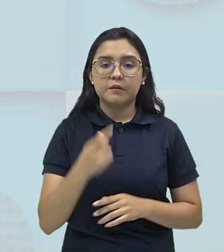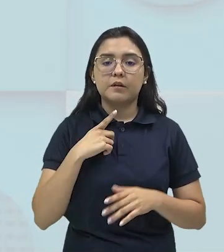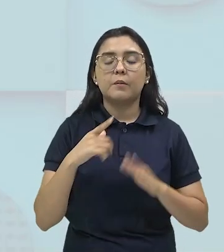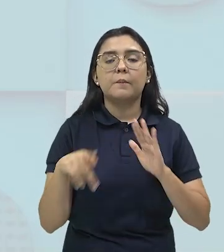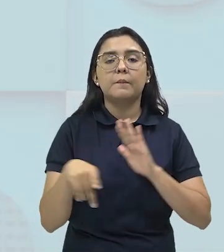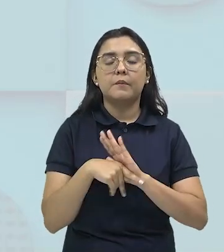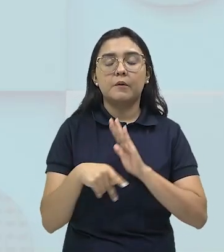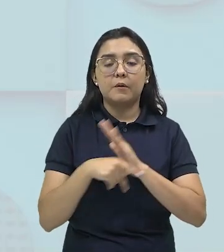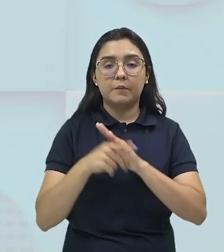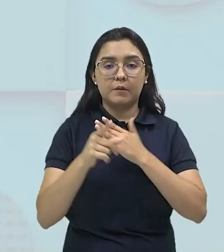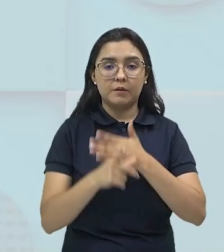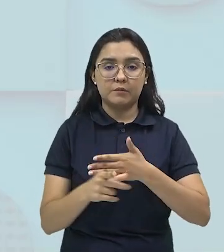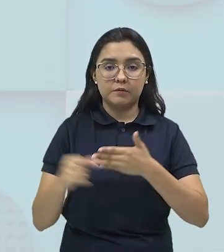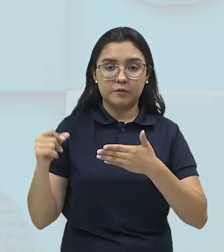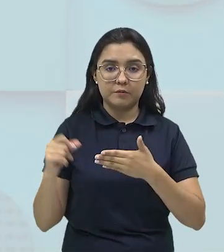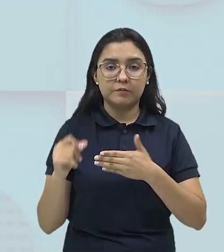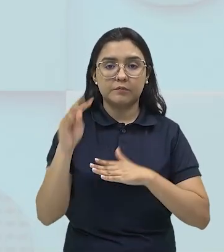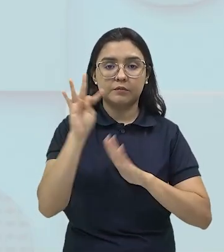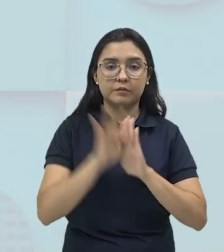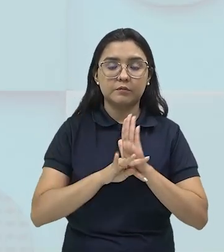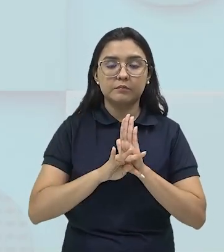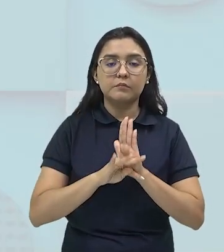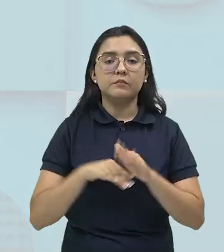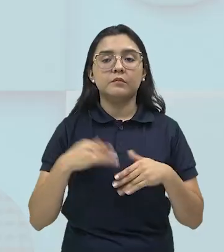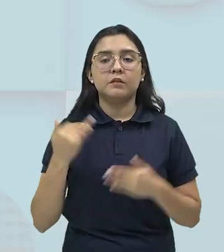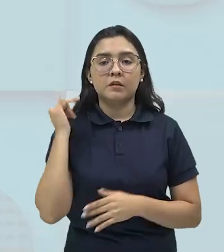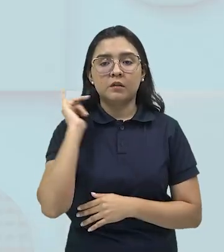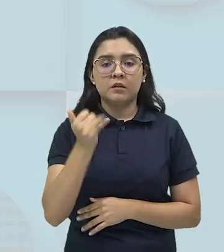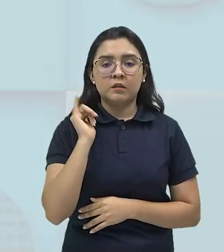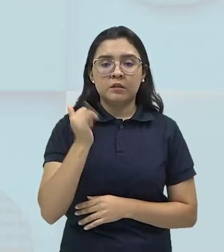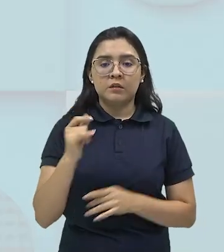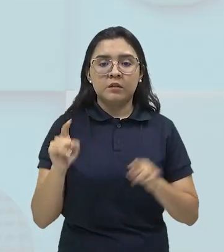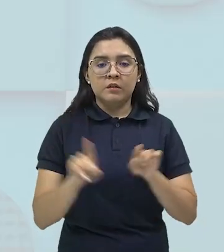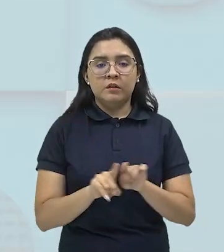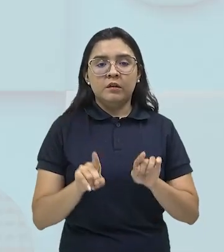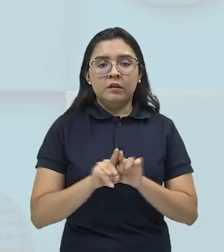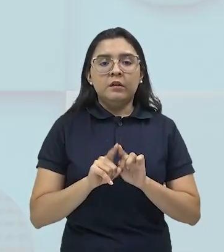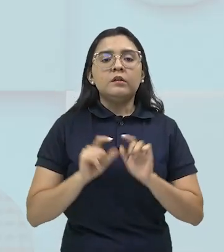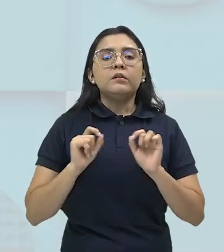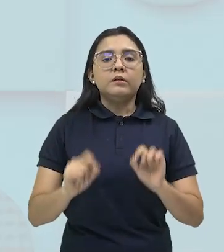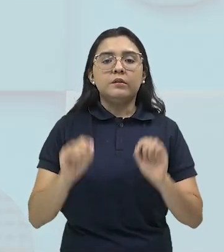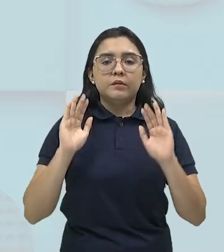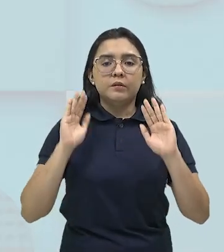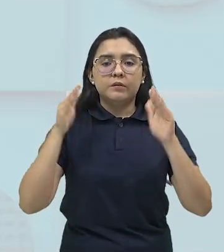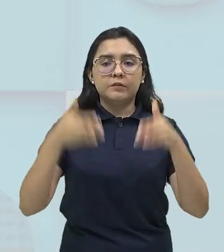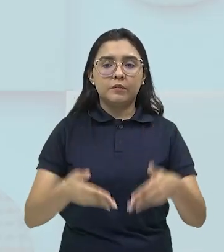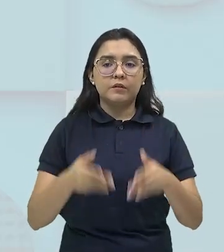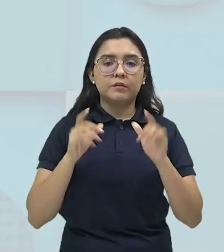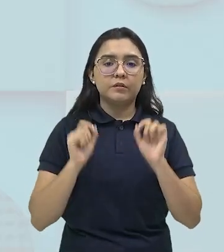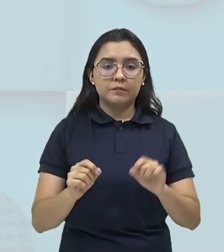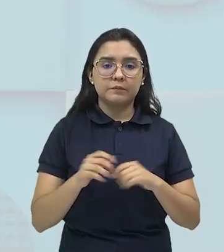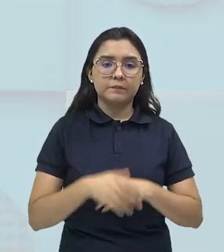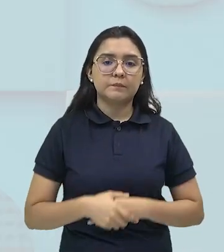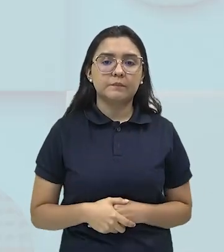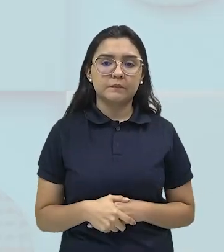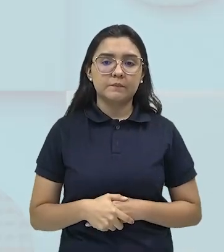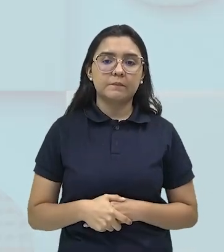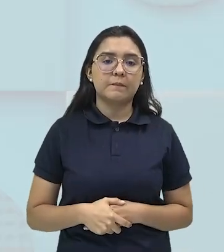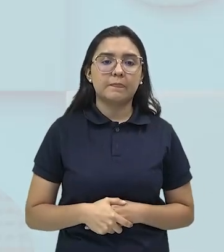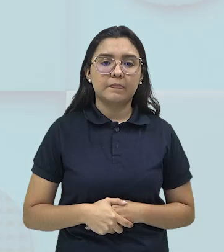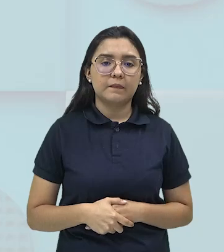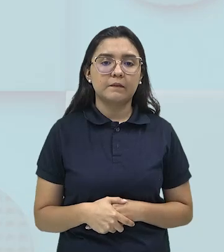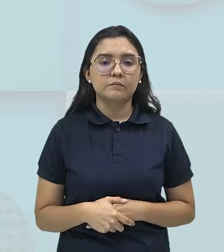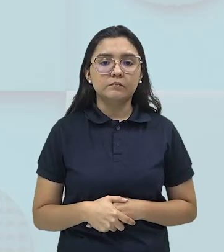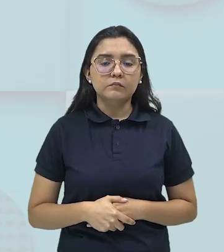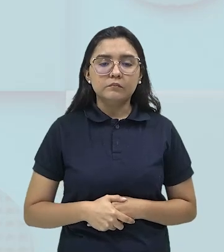escritor dessa obra, né? Essa narrativa, ela mergulha na psique humana. Por quê? Porque ele vai tratar